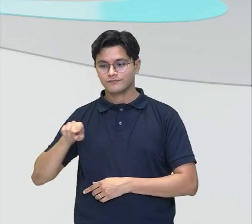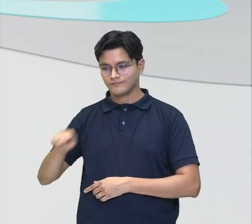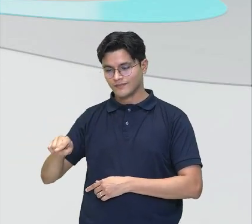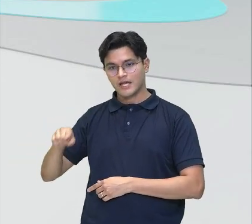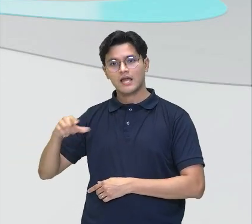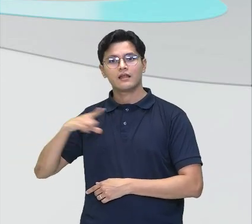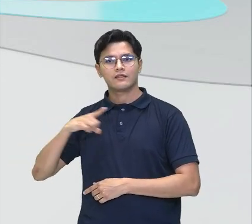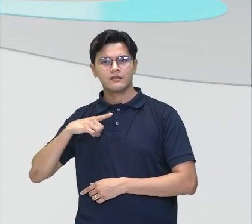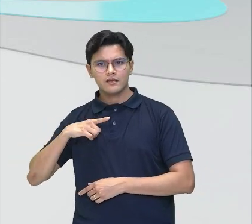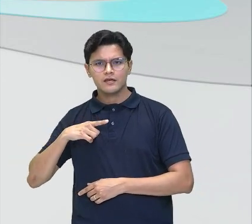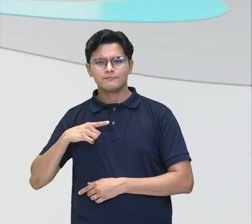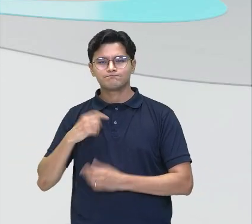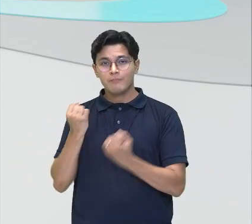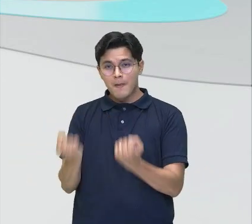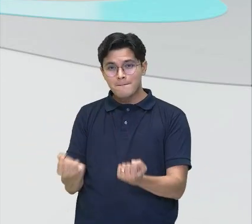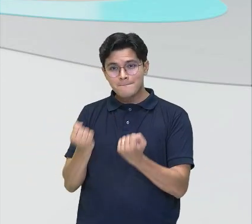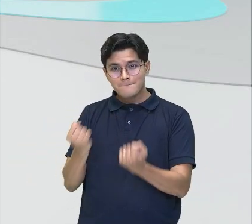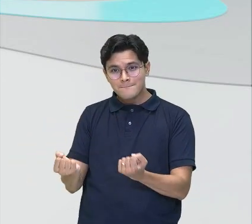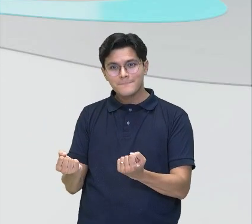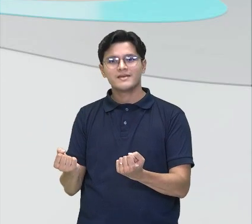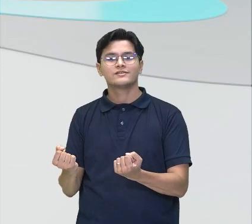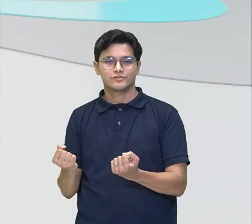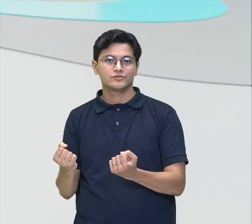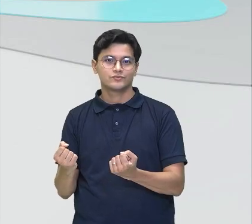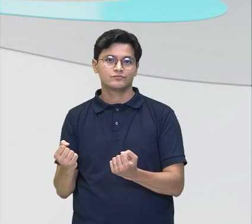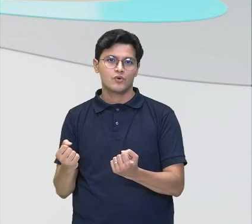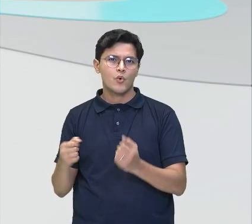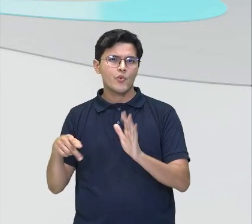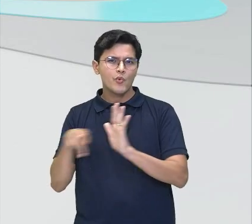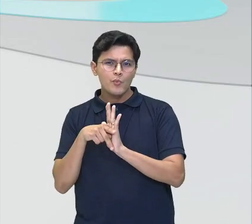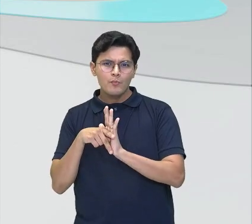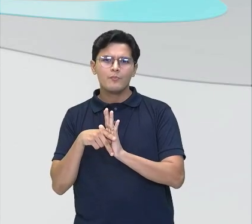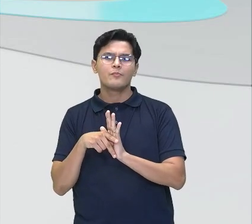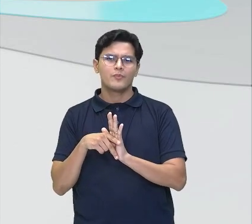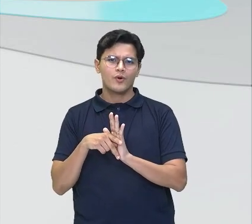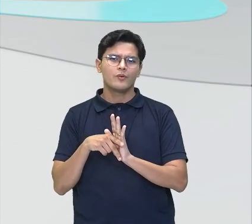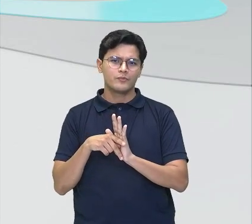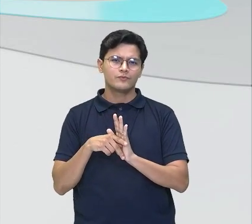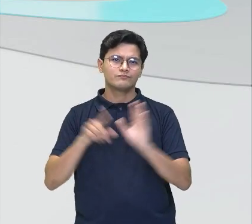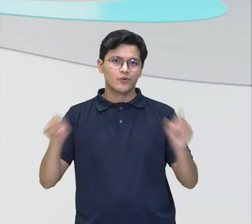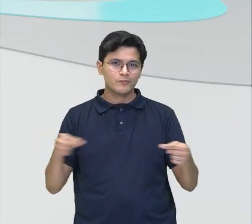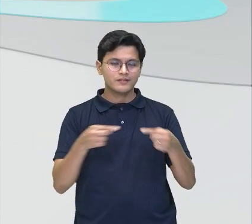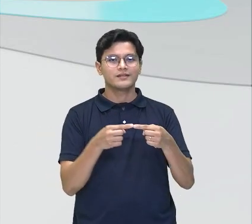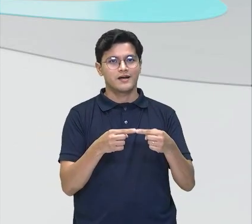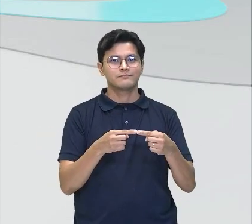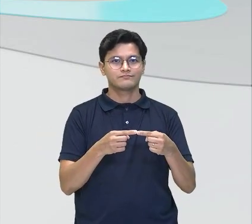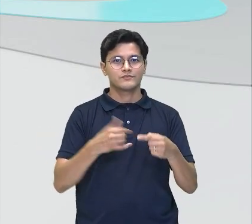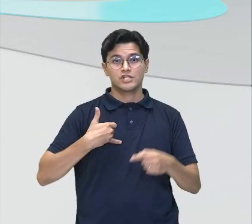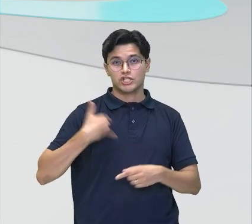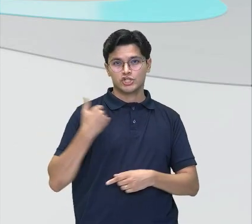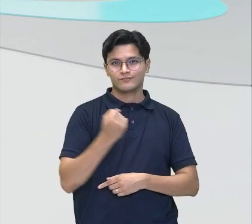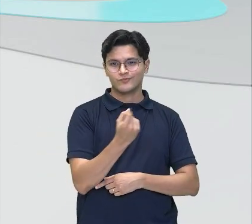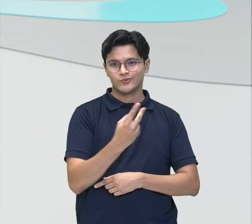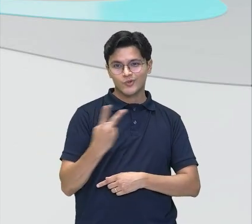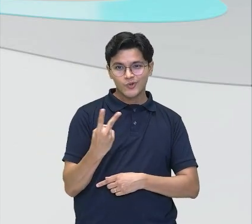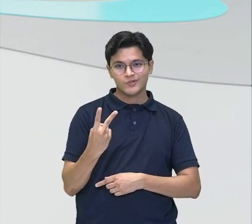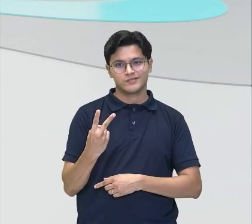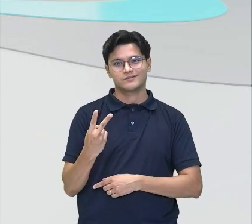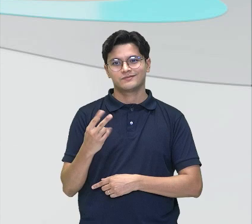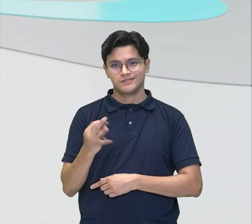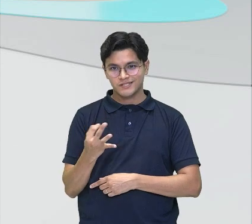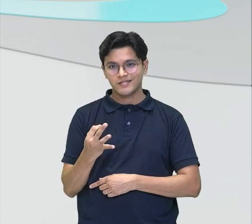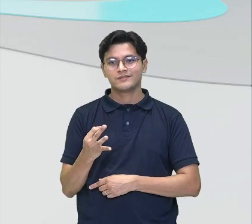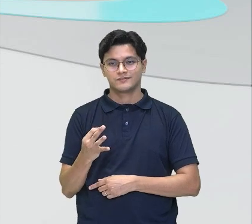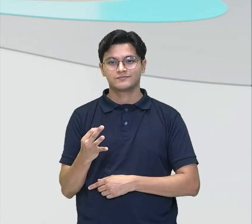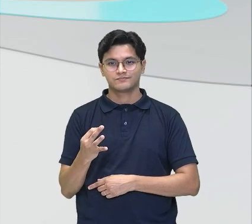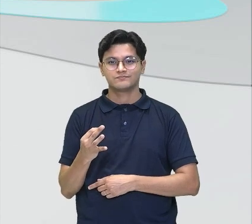peso para uma criança de 9, porém estão adequados para uma criança de 12, que é o tamanho e a estatura que eles estão apresentando agora. Então a